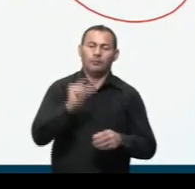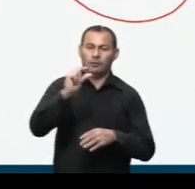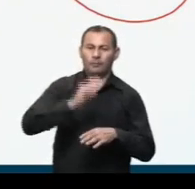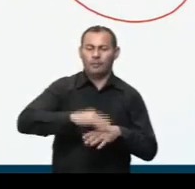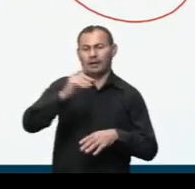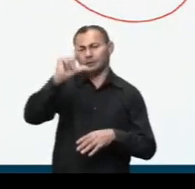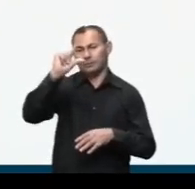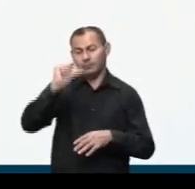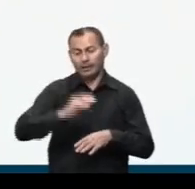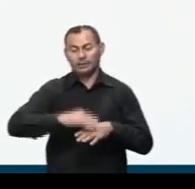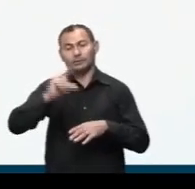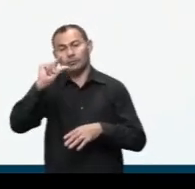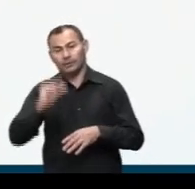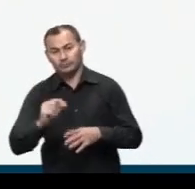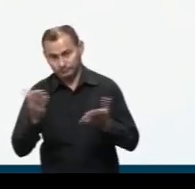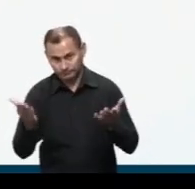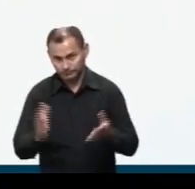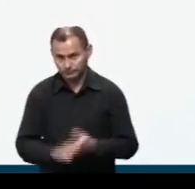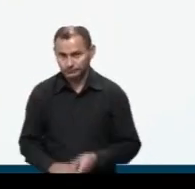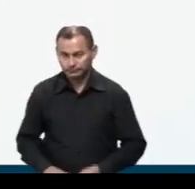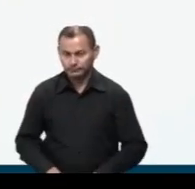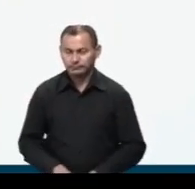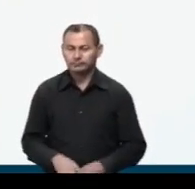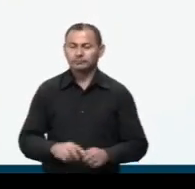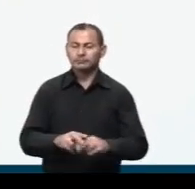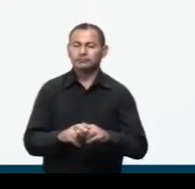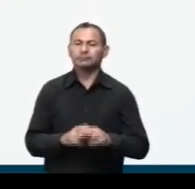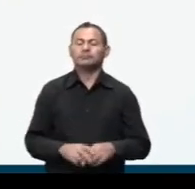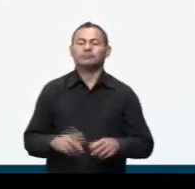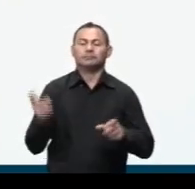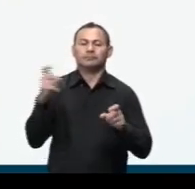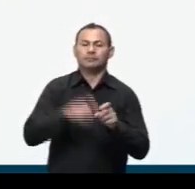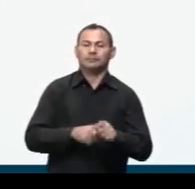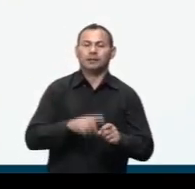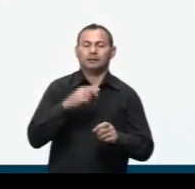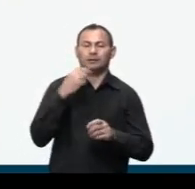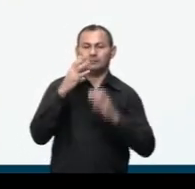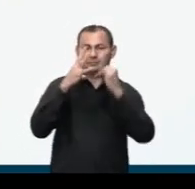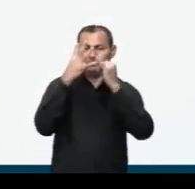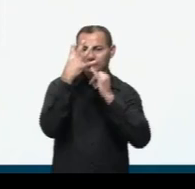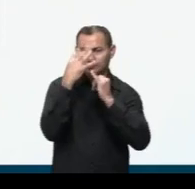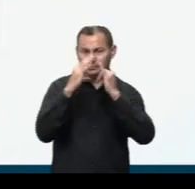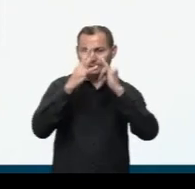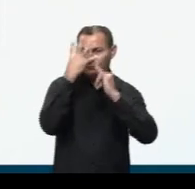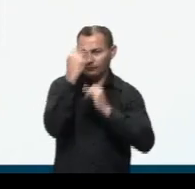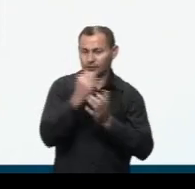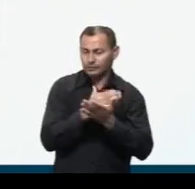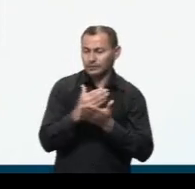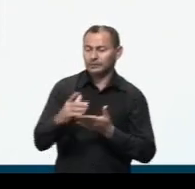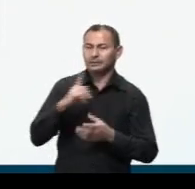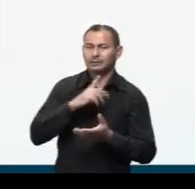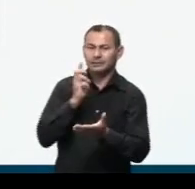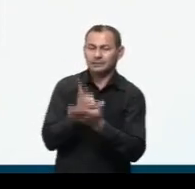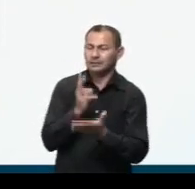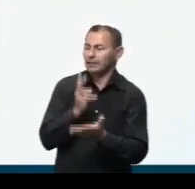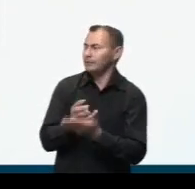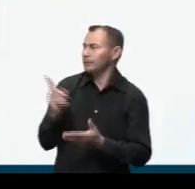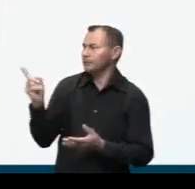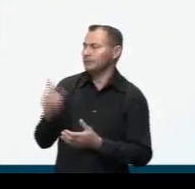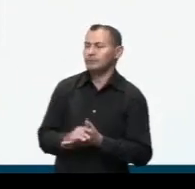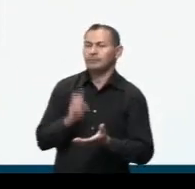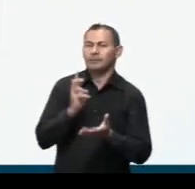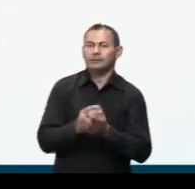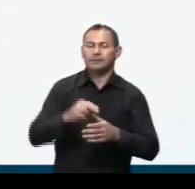mais ou com menos. Então, retornamos naquela nossa imagem do início, ó, tem que estar sempre